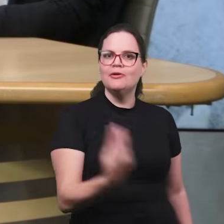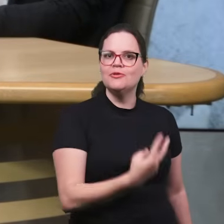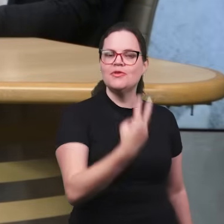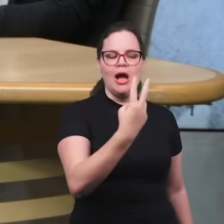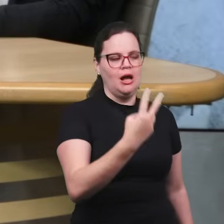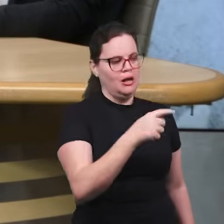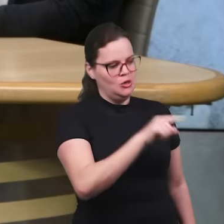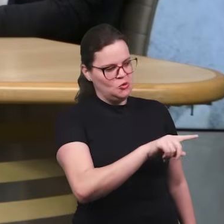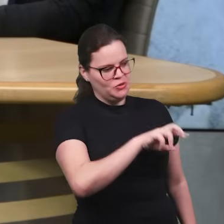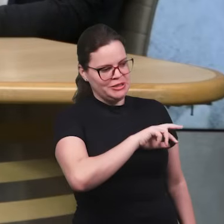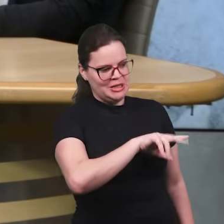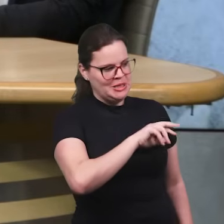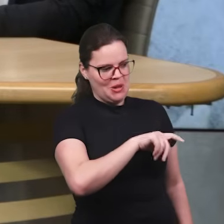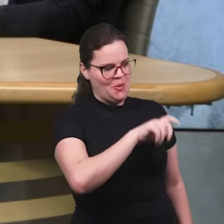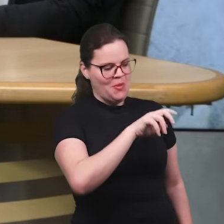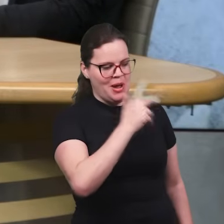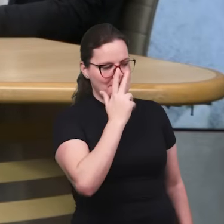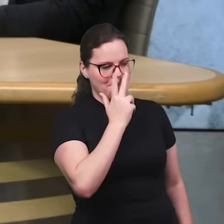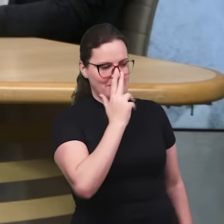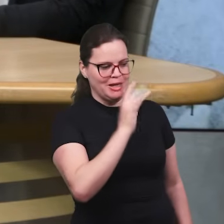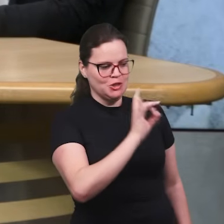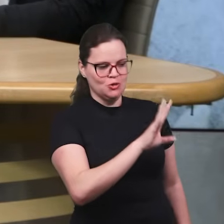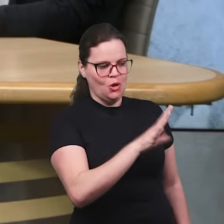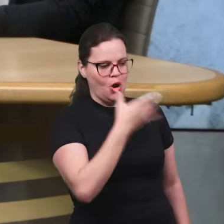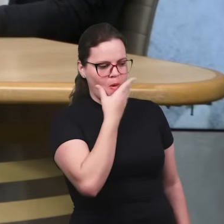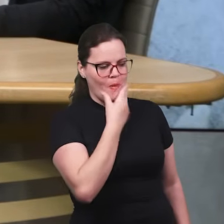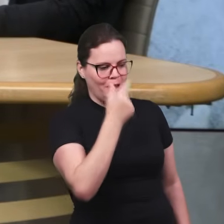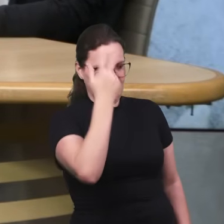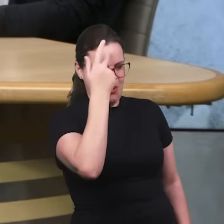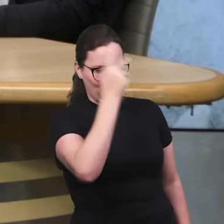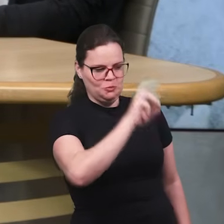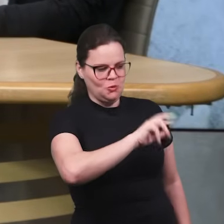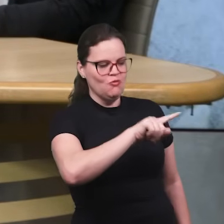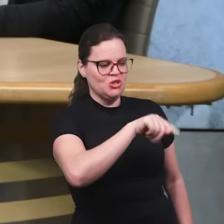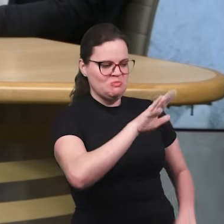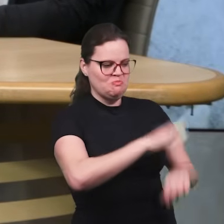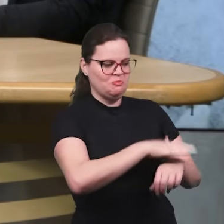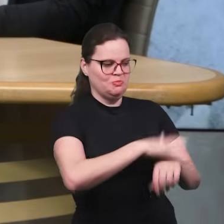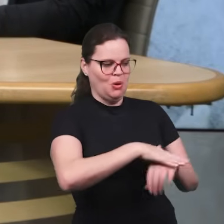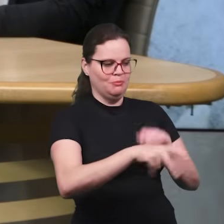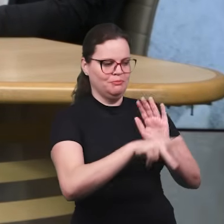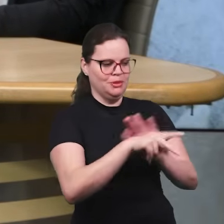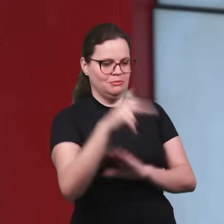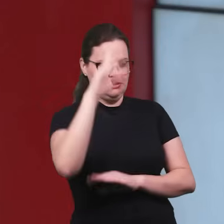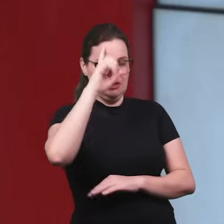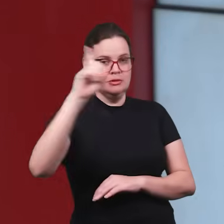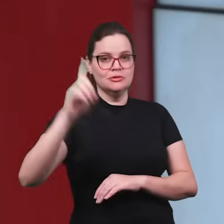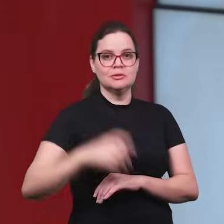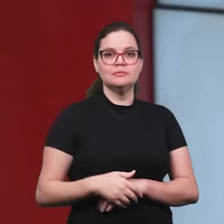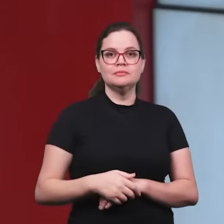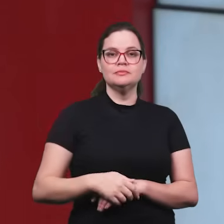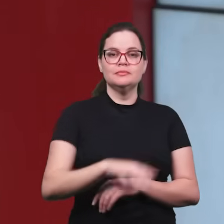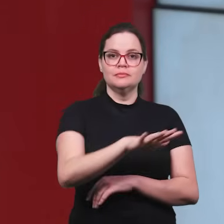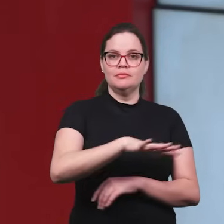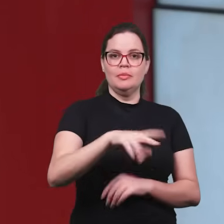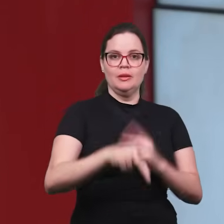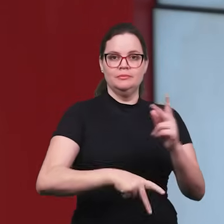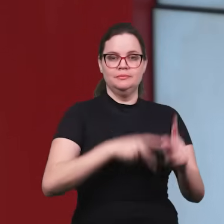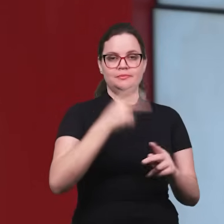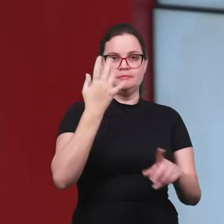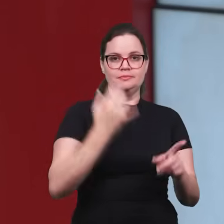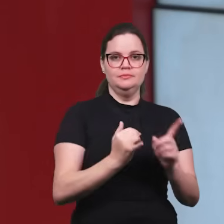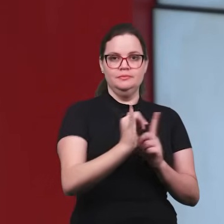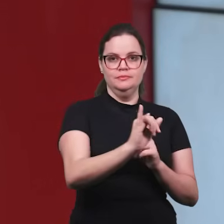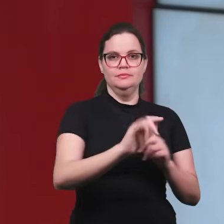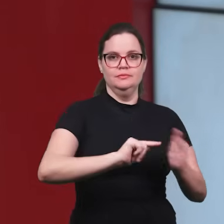de homens, mas que vinha de Deus. E os profetas lá no tempo de Israel eram homens enviados por Deus para